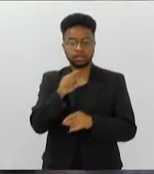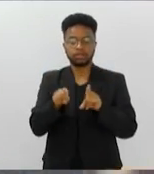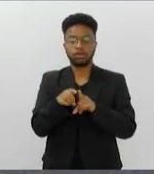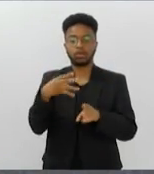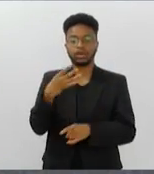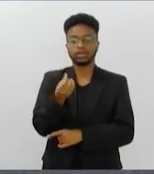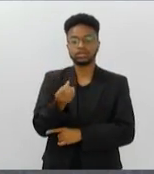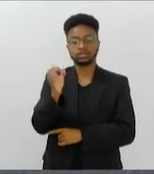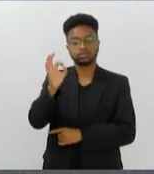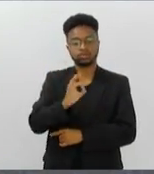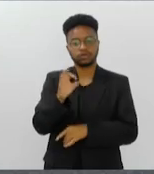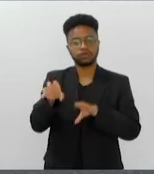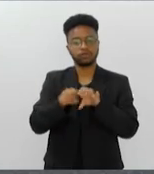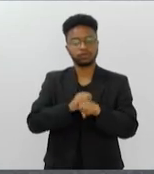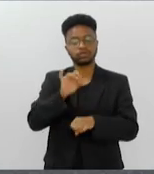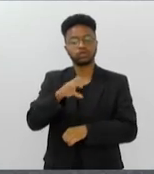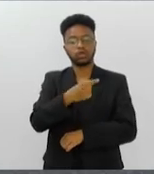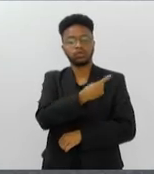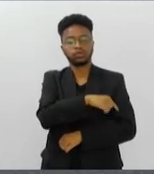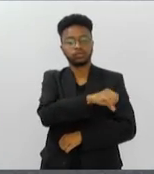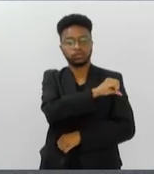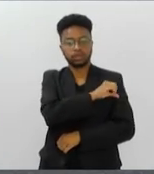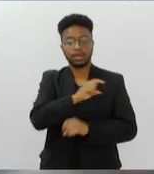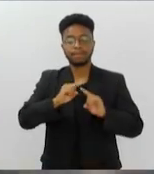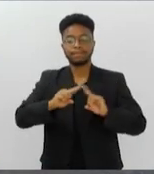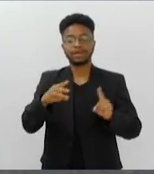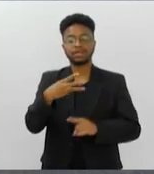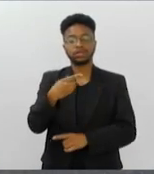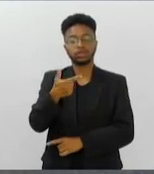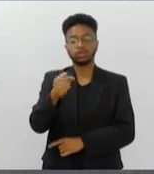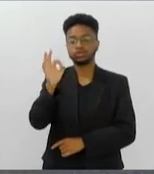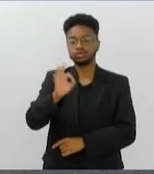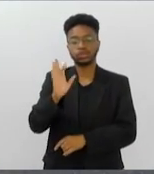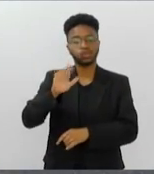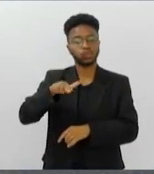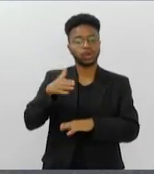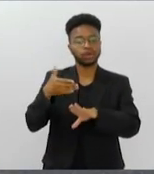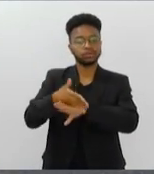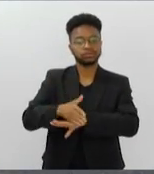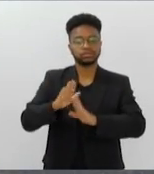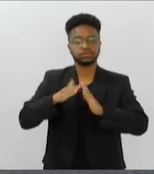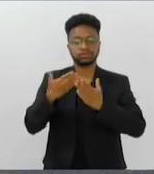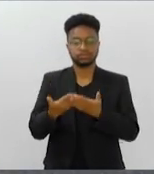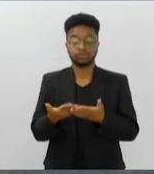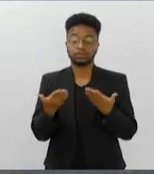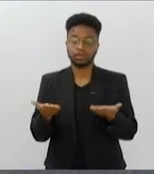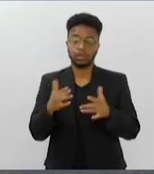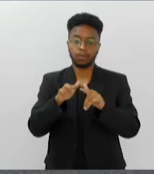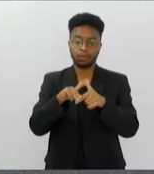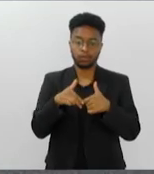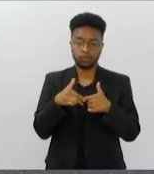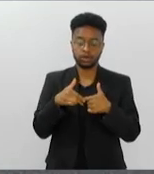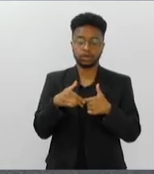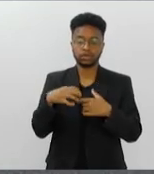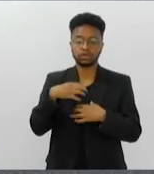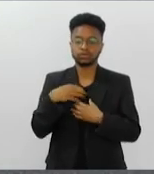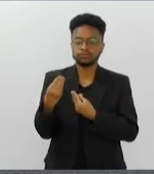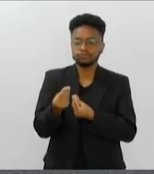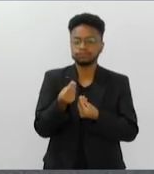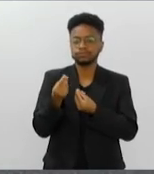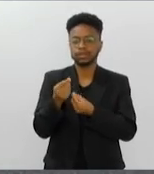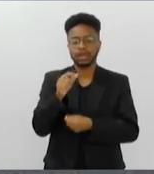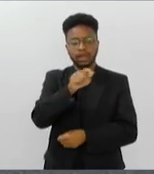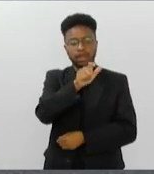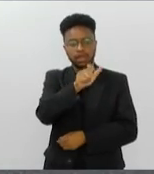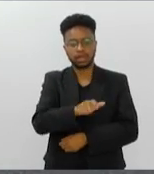fundamental. 32% dessa comunidade sequer frequentou a escola. Por isso, a sensibilização da